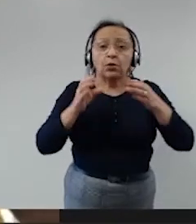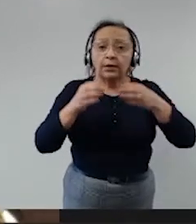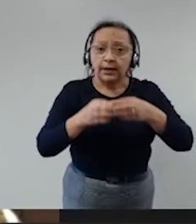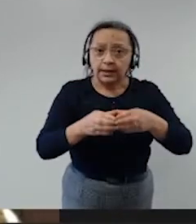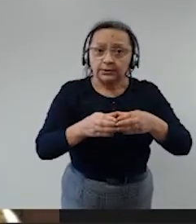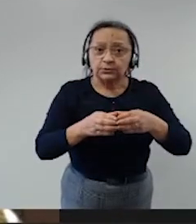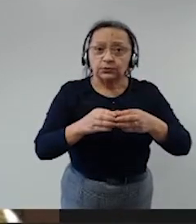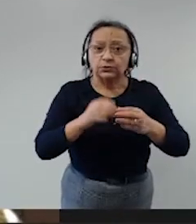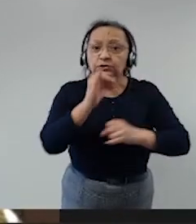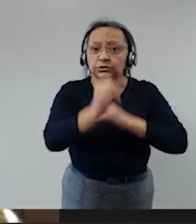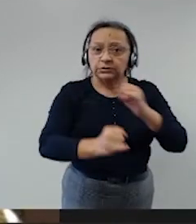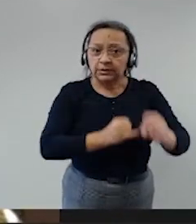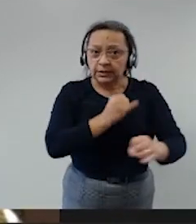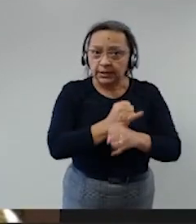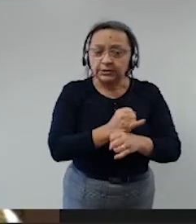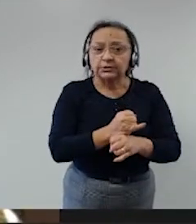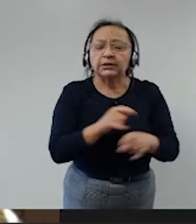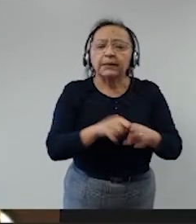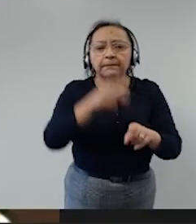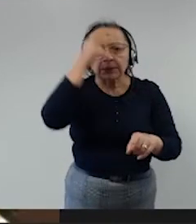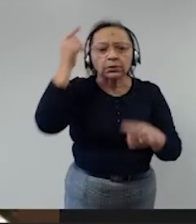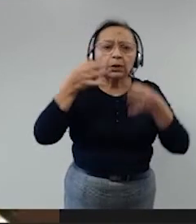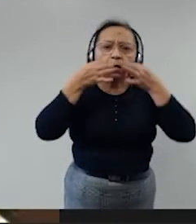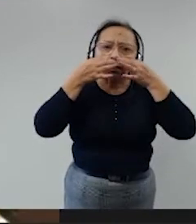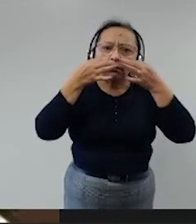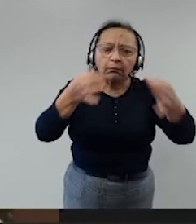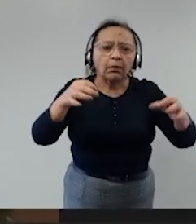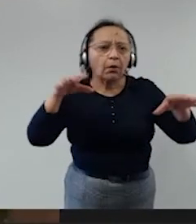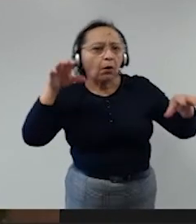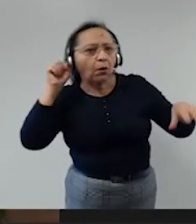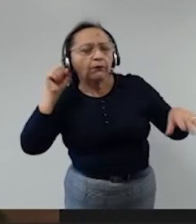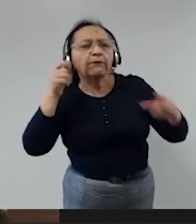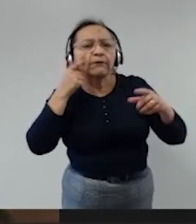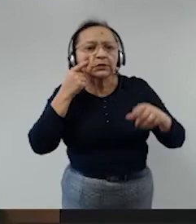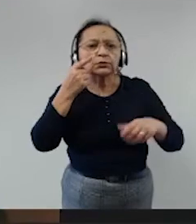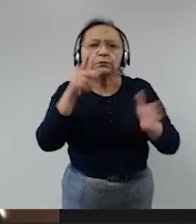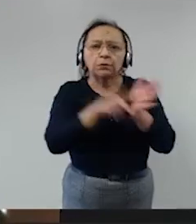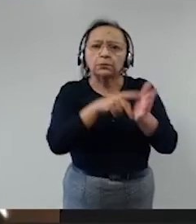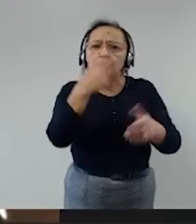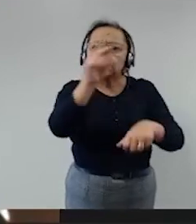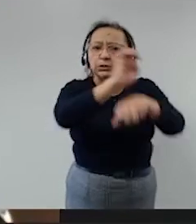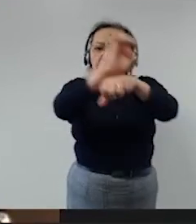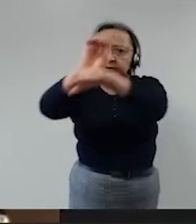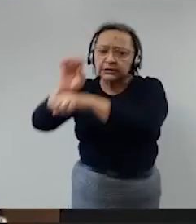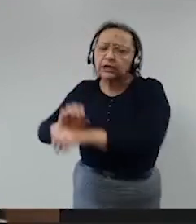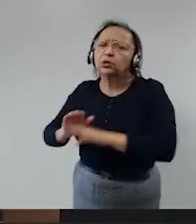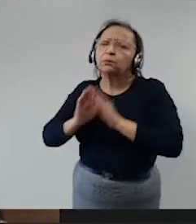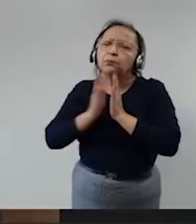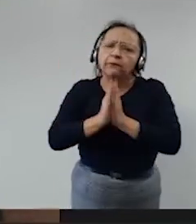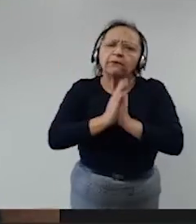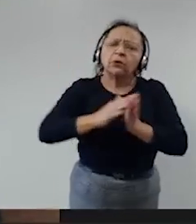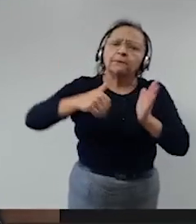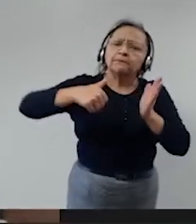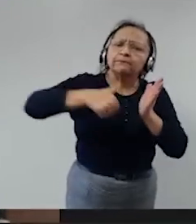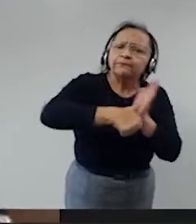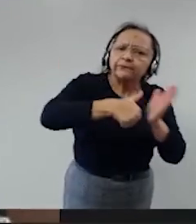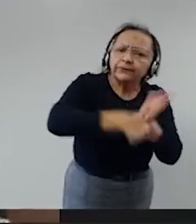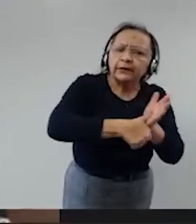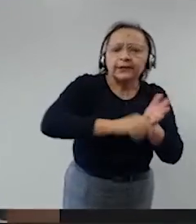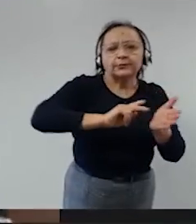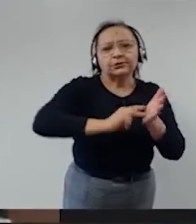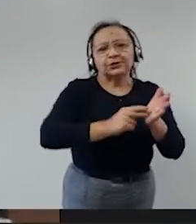que nos ouvem, nos assistem, para que nos seus estados se filiem ao Sindicato dos